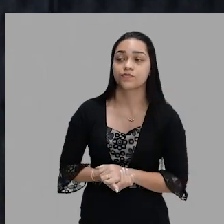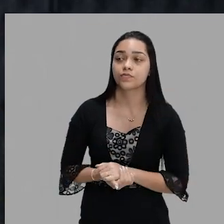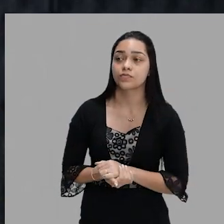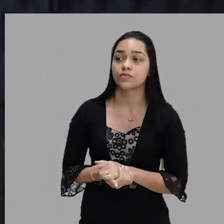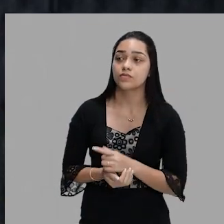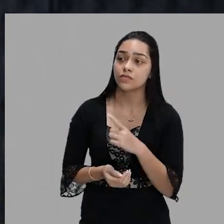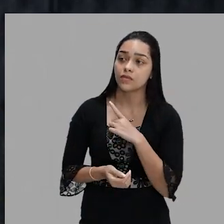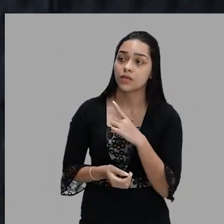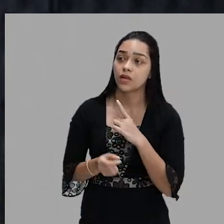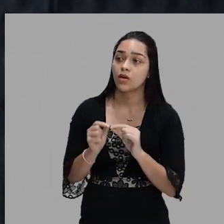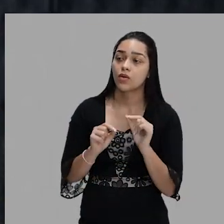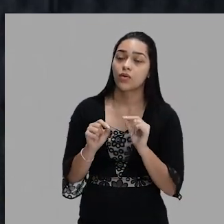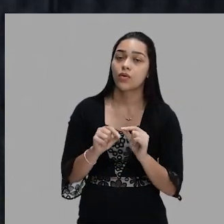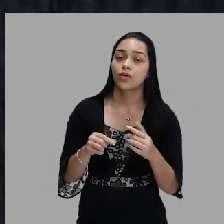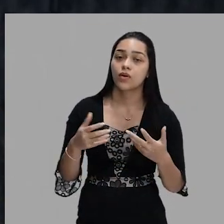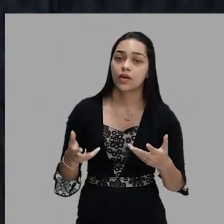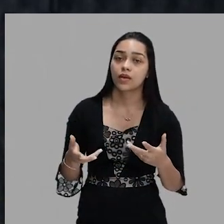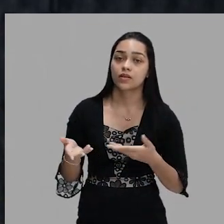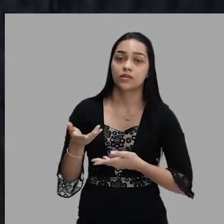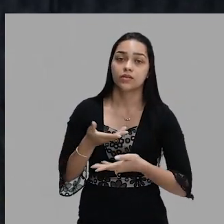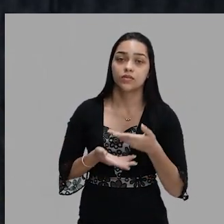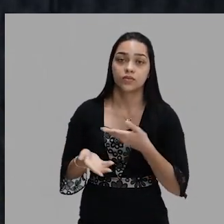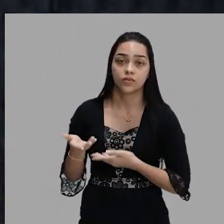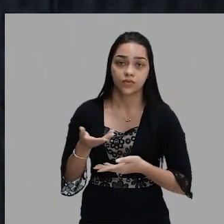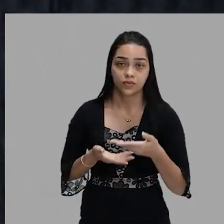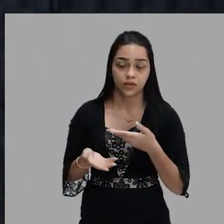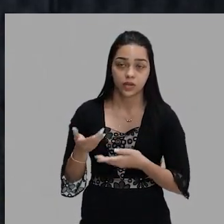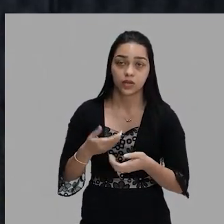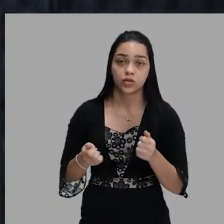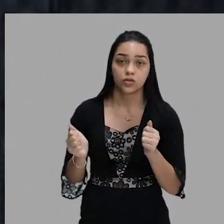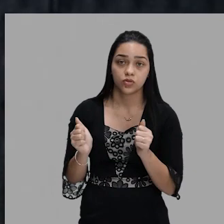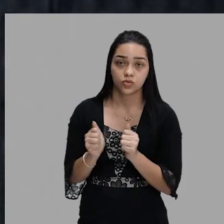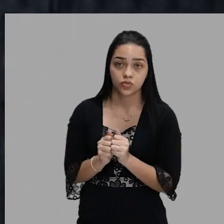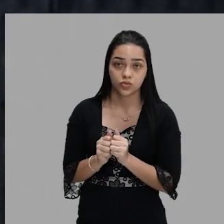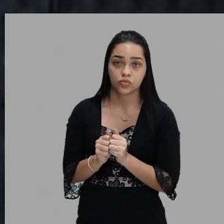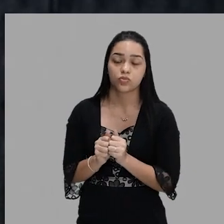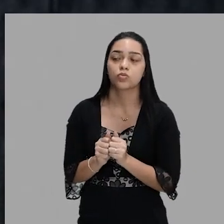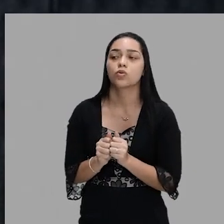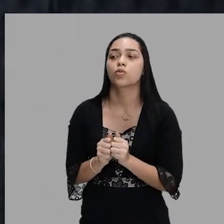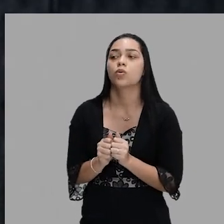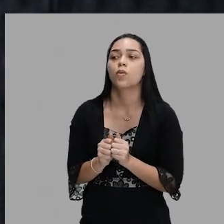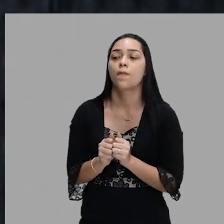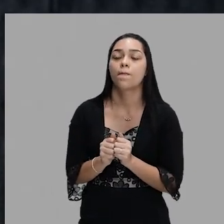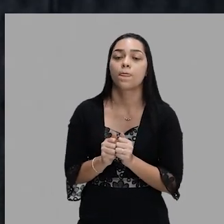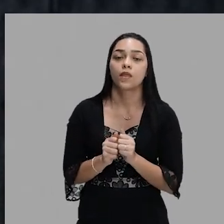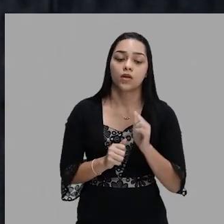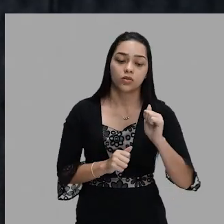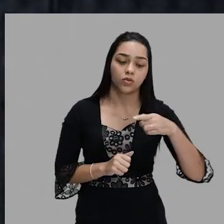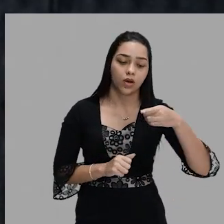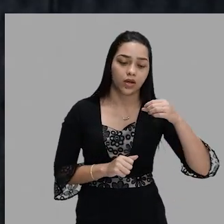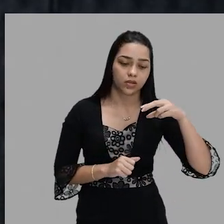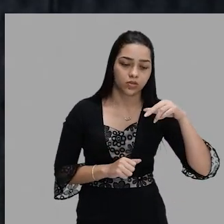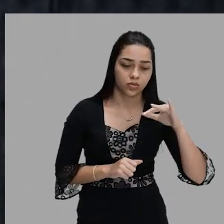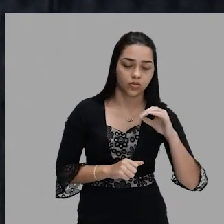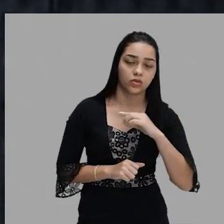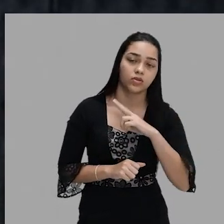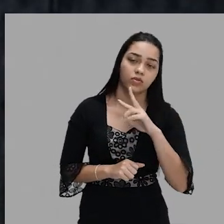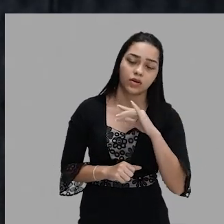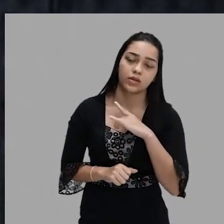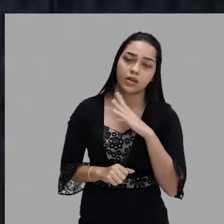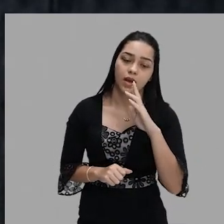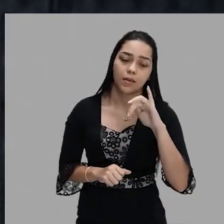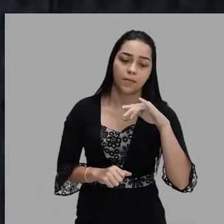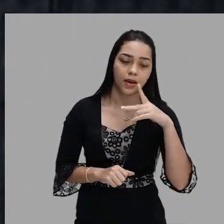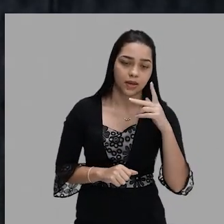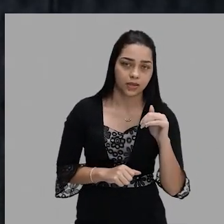de Schwann, ela vai se envolver, né, em torno do axônio e vai formar a bainha